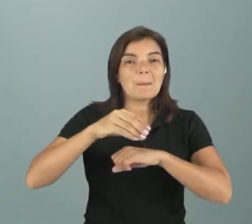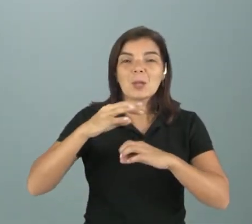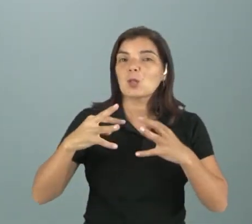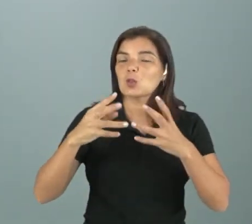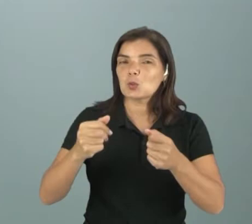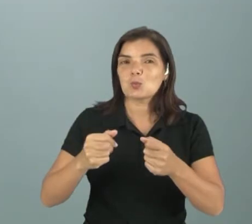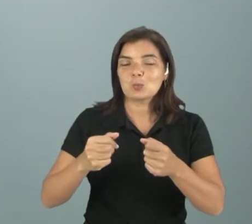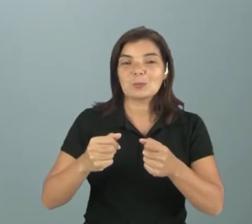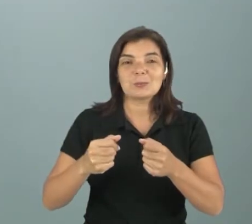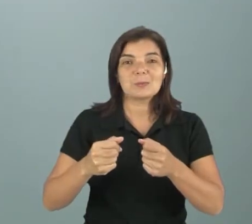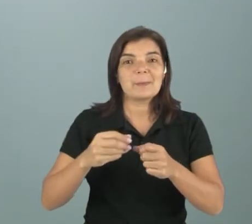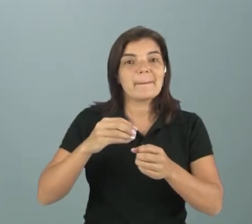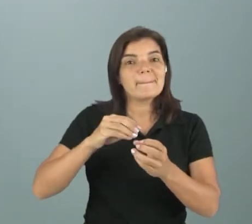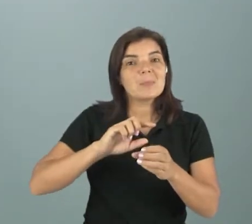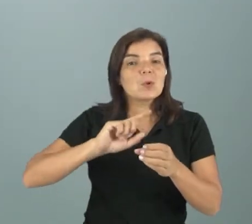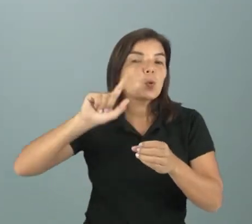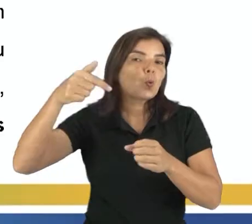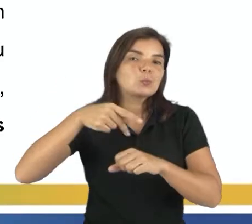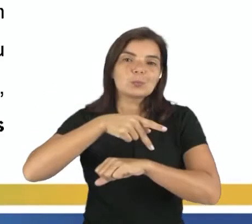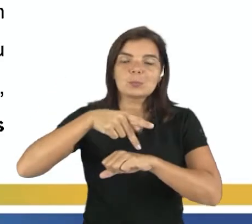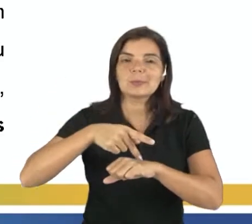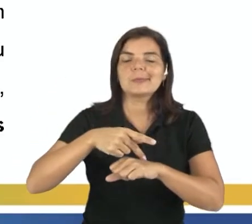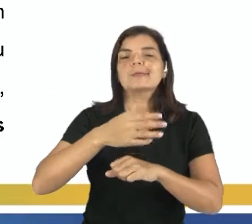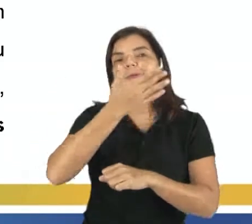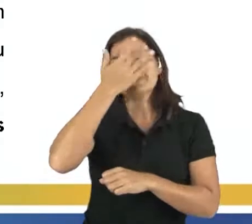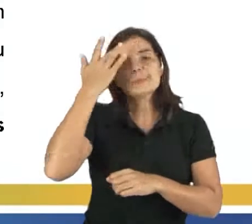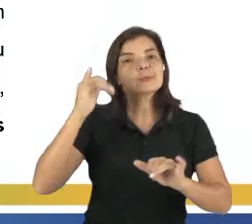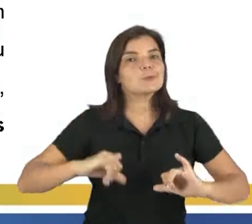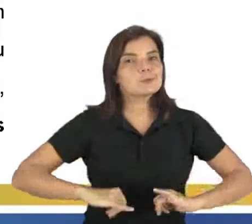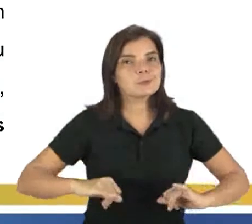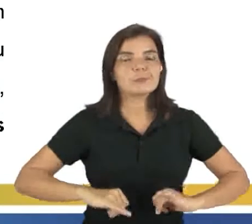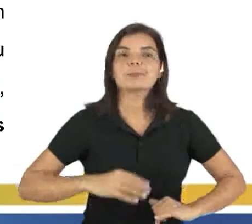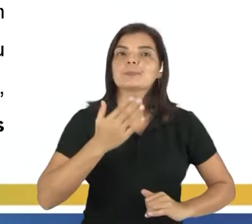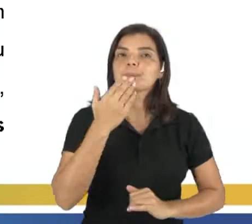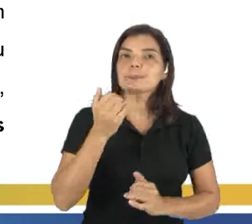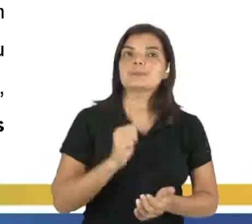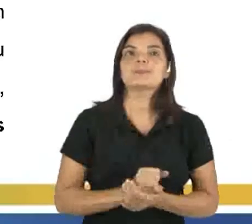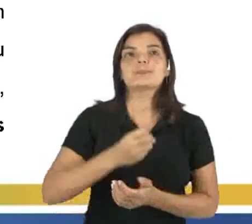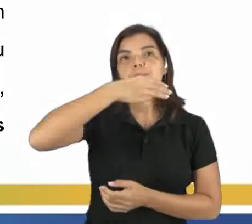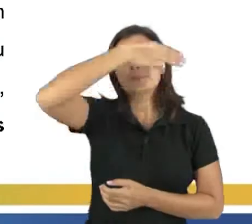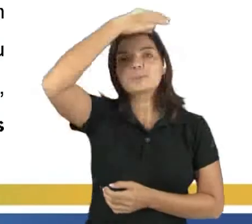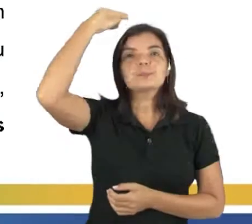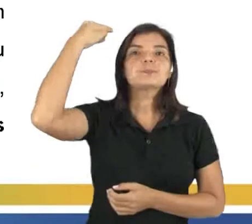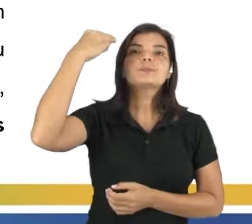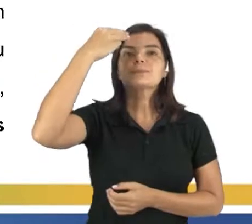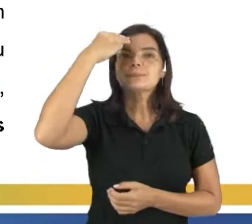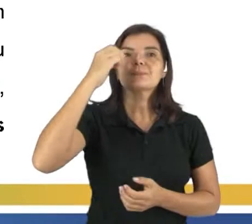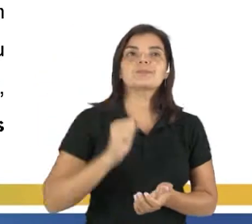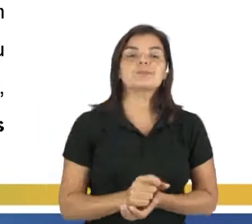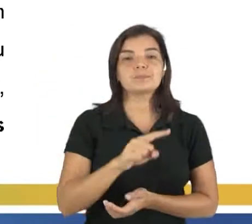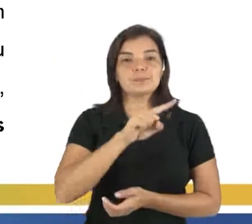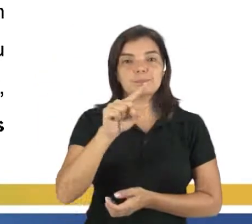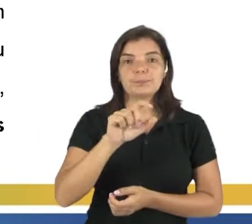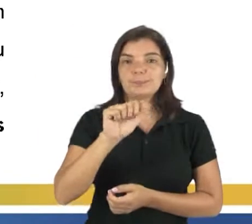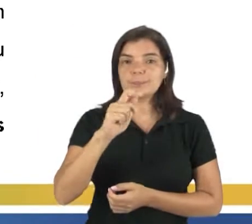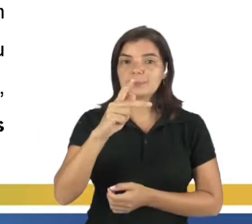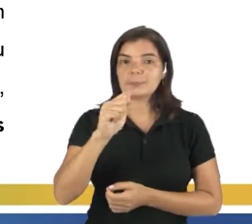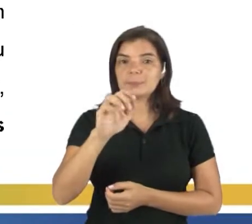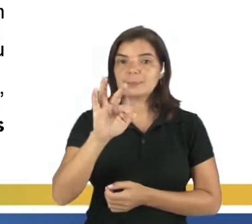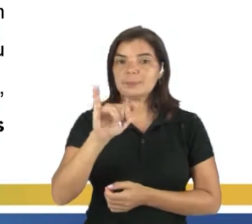fica privada de muitos alimentos. E aí, no México nós temos o caso do movimento Zapatista de